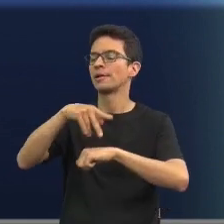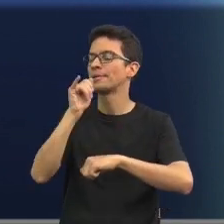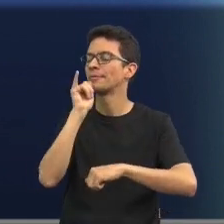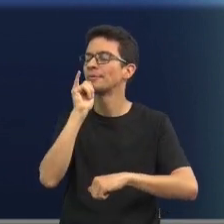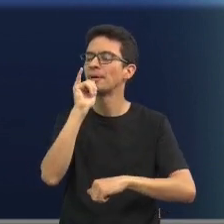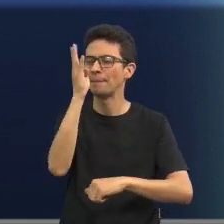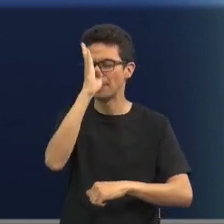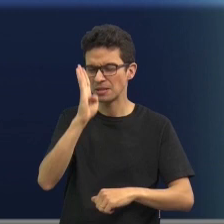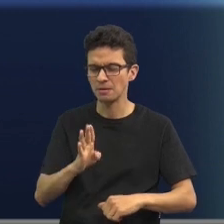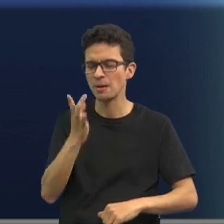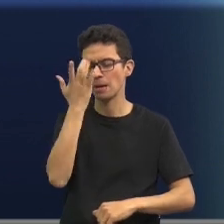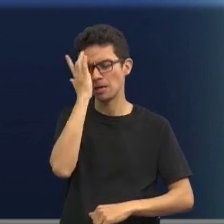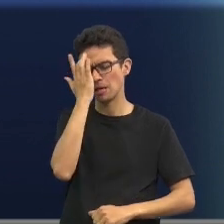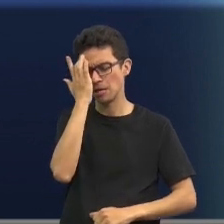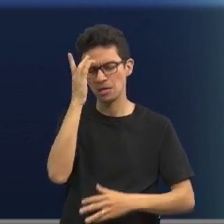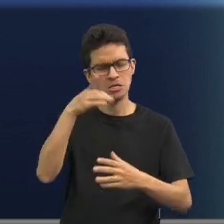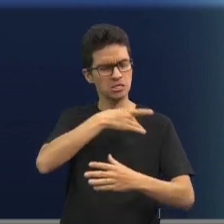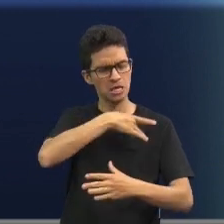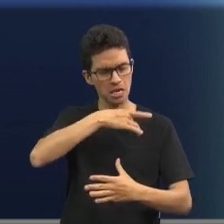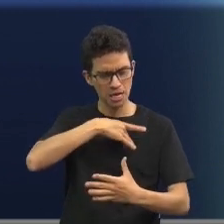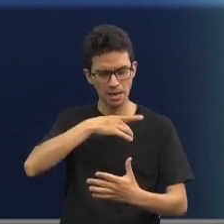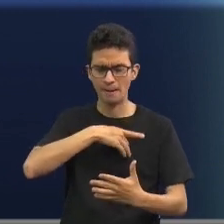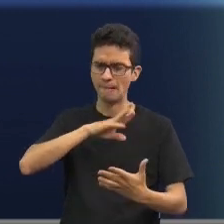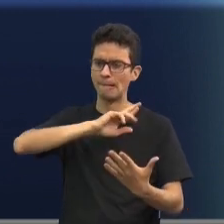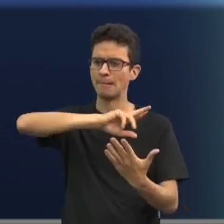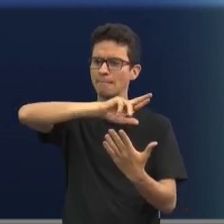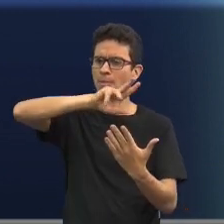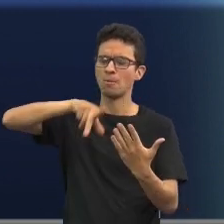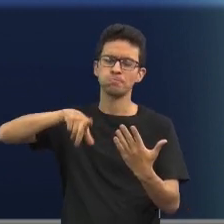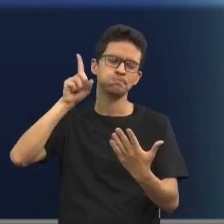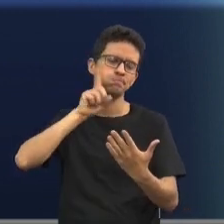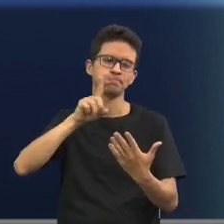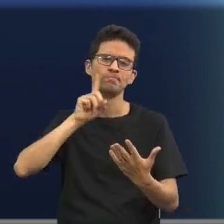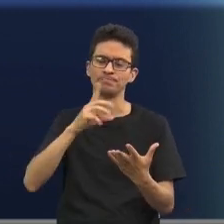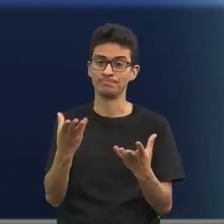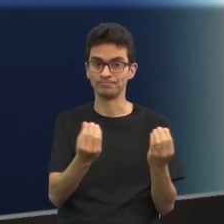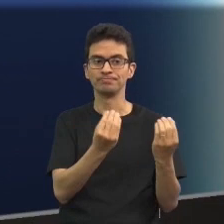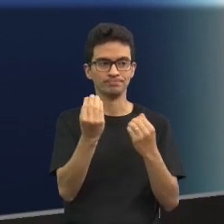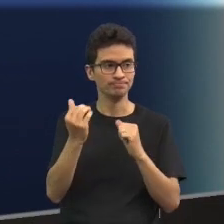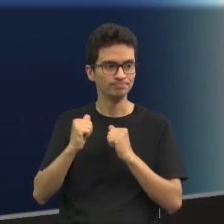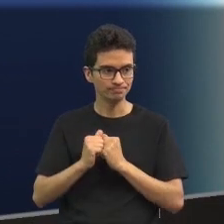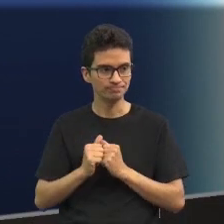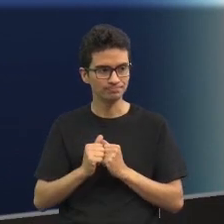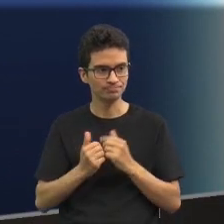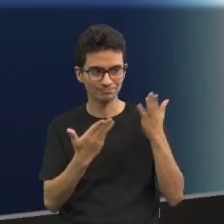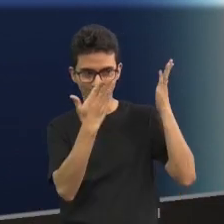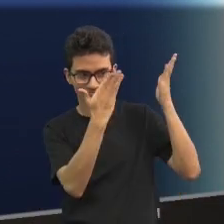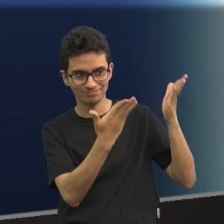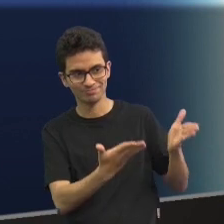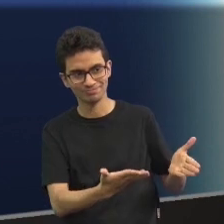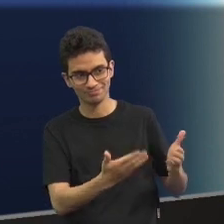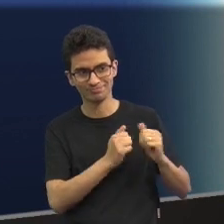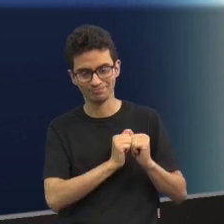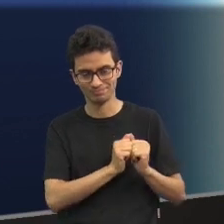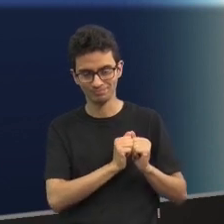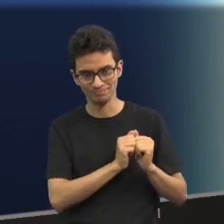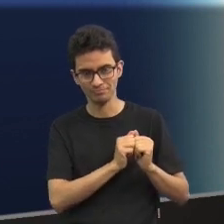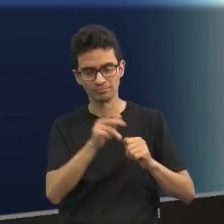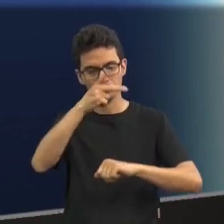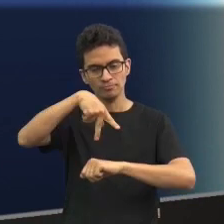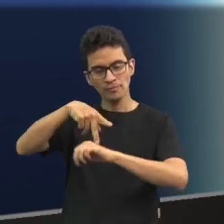áfrica do sul méxico peru costa rica estados unidos e daí por diante há uma tabela com dez